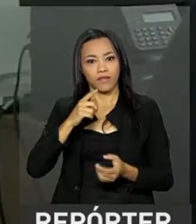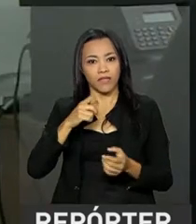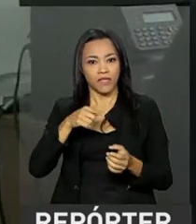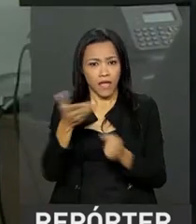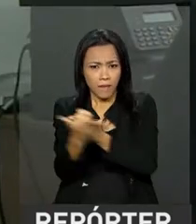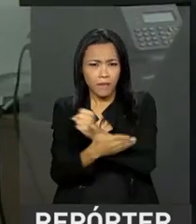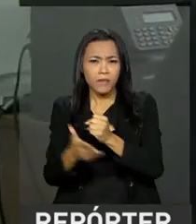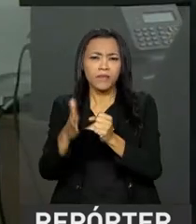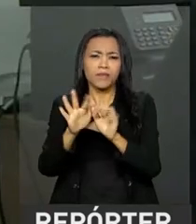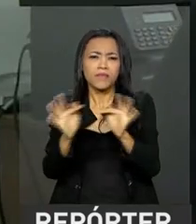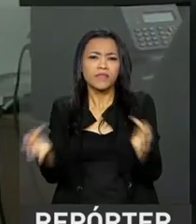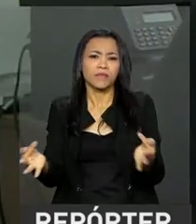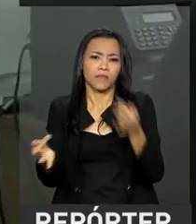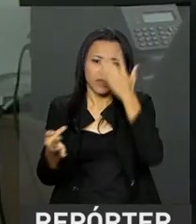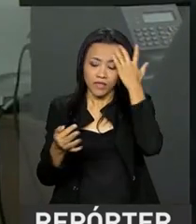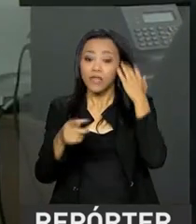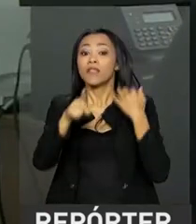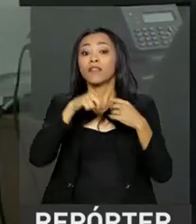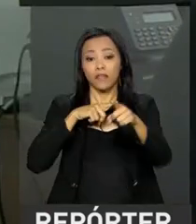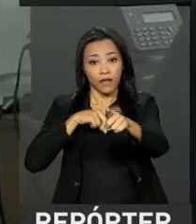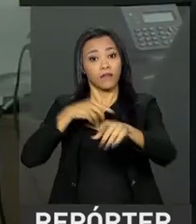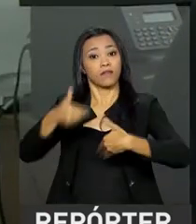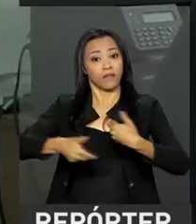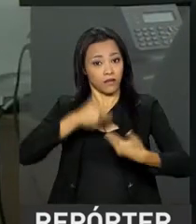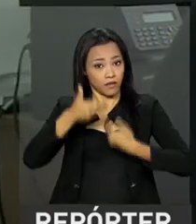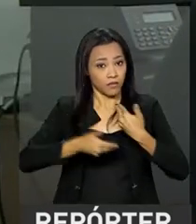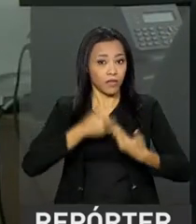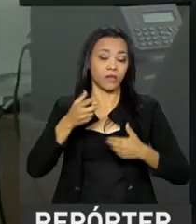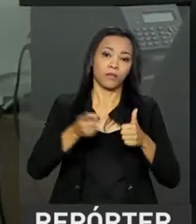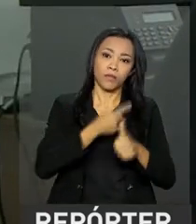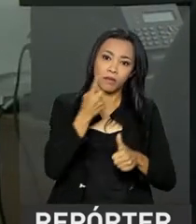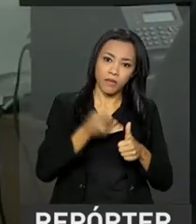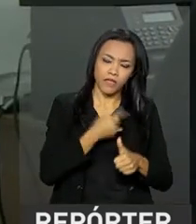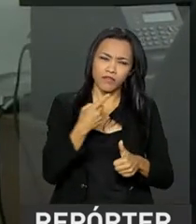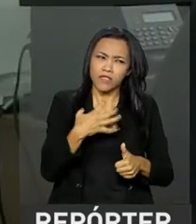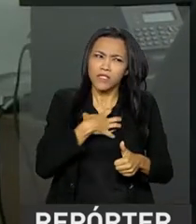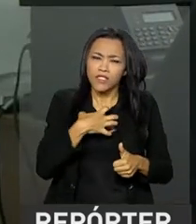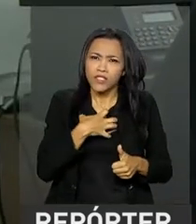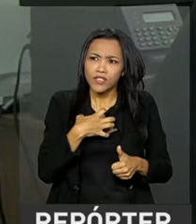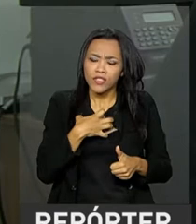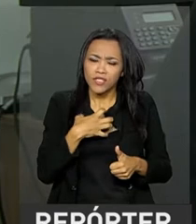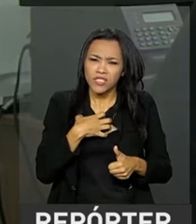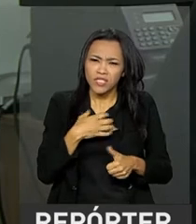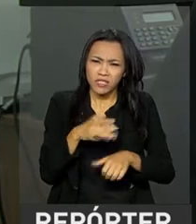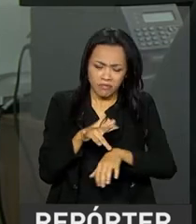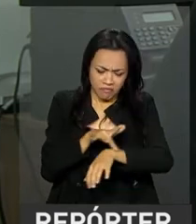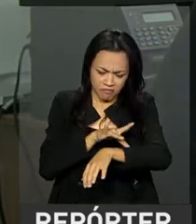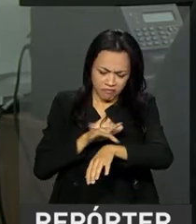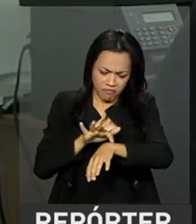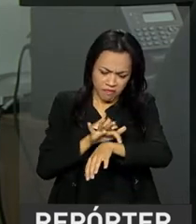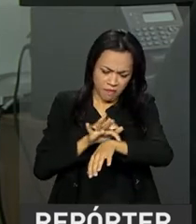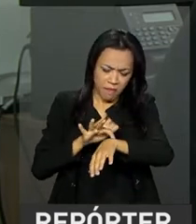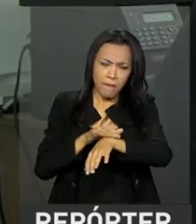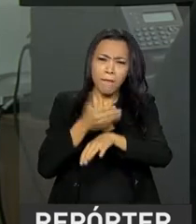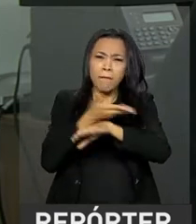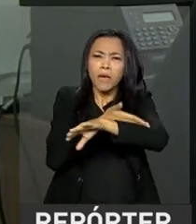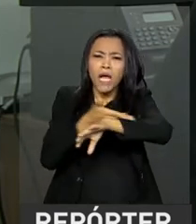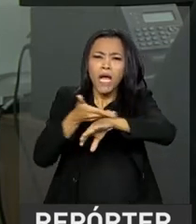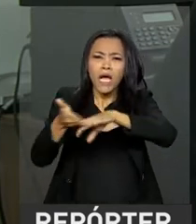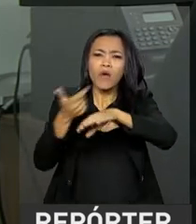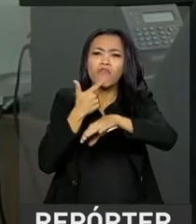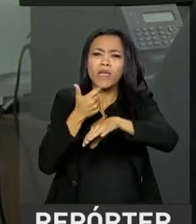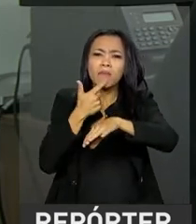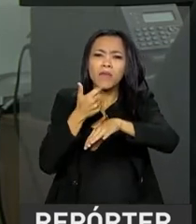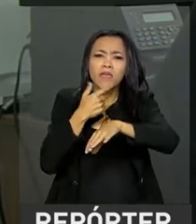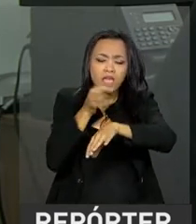o suíço tratamento primeiro momento que apresentará um dos sintomas são manchas brancas nossas avermelhada